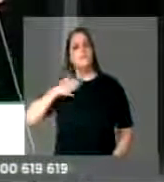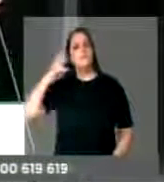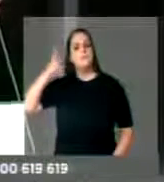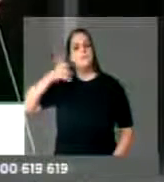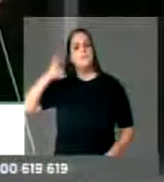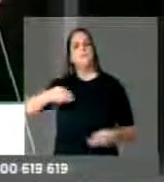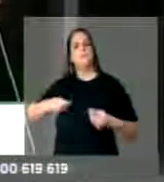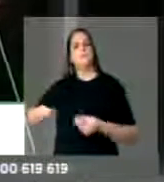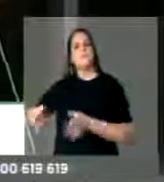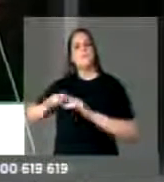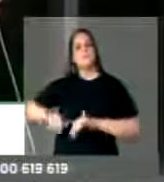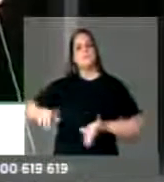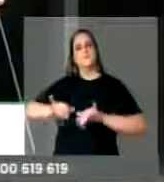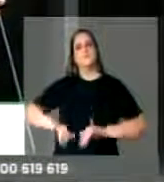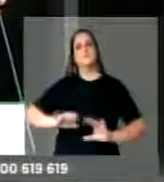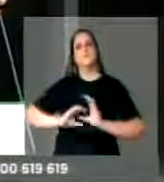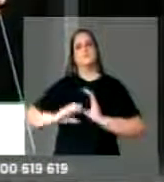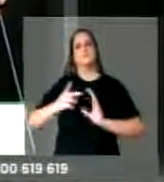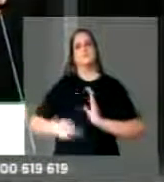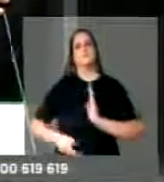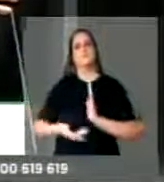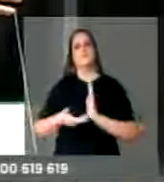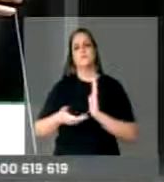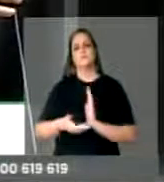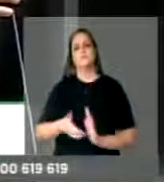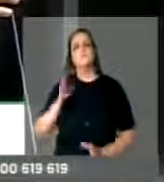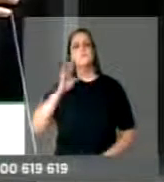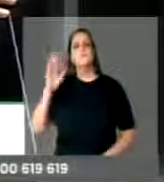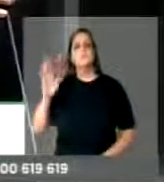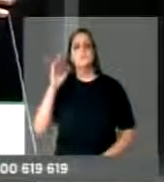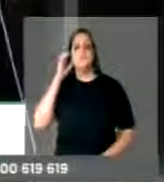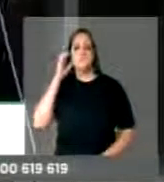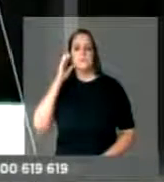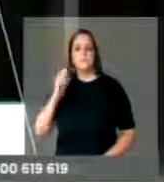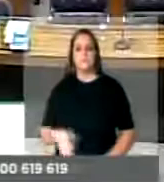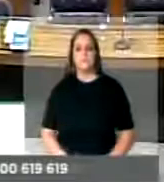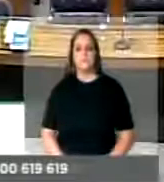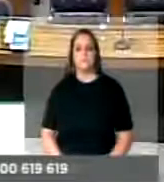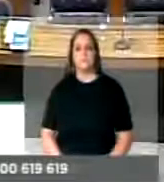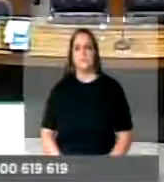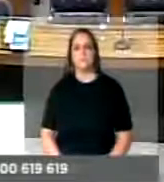meu pronunciamento seja registrado nos veículos de comunicação da Casa, em especial na Voz do Brasil.